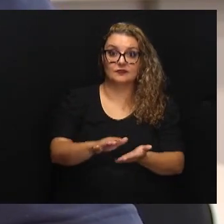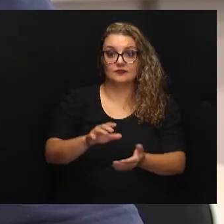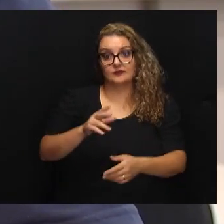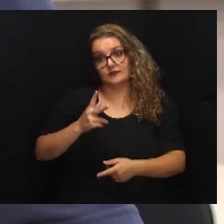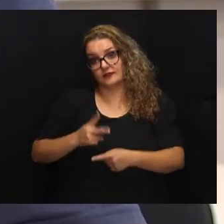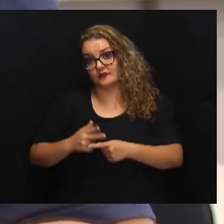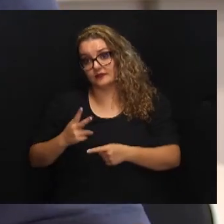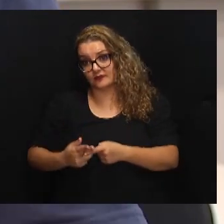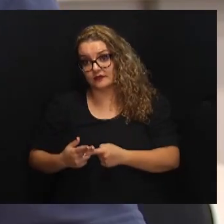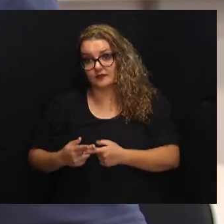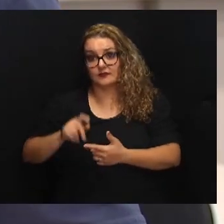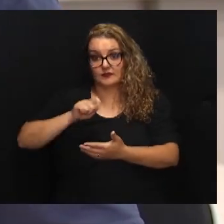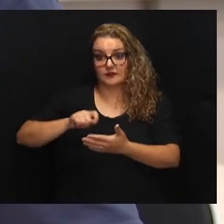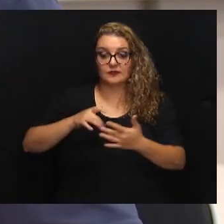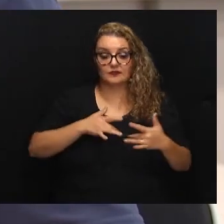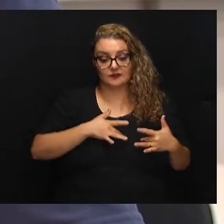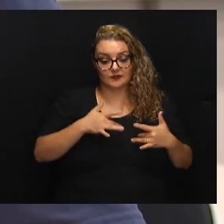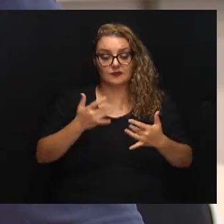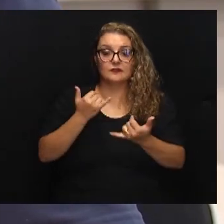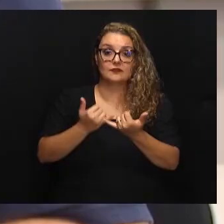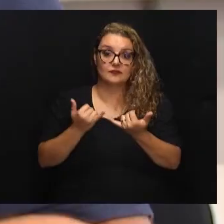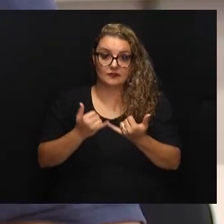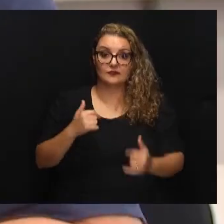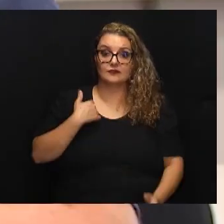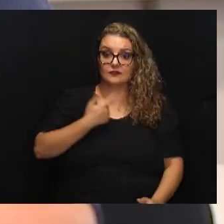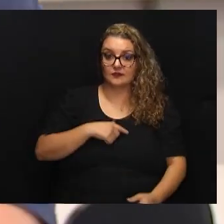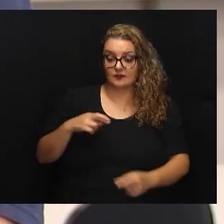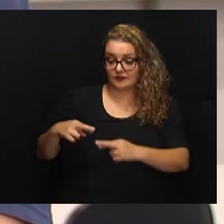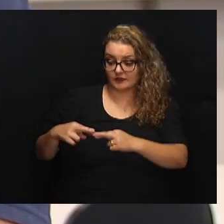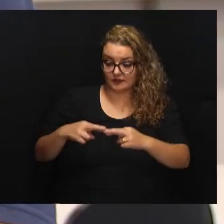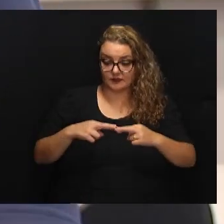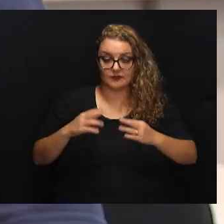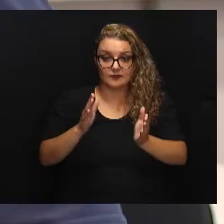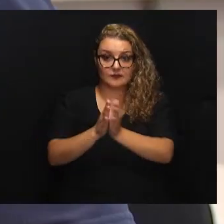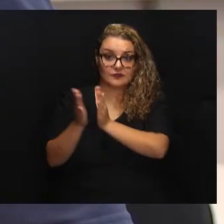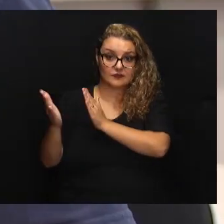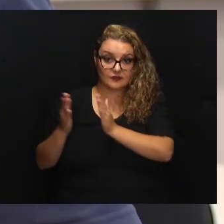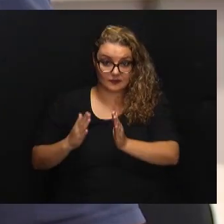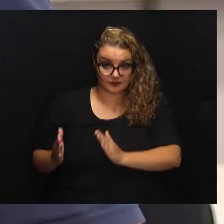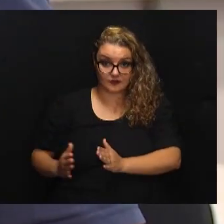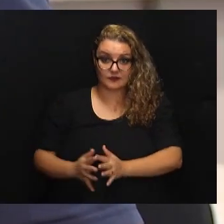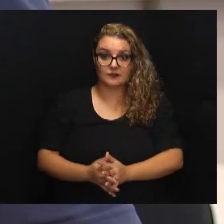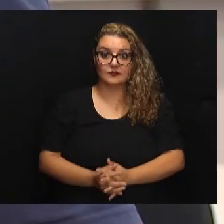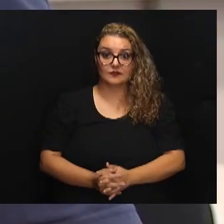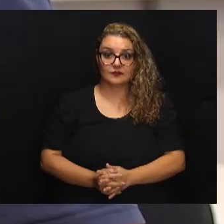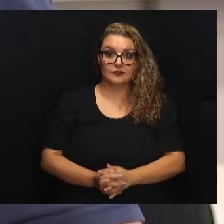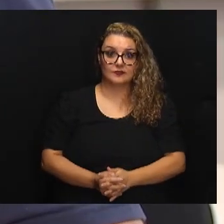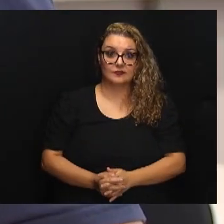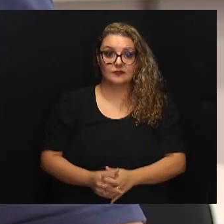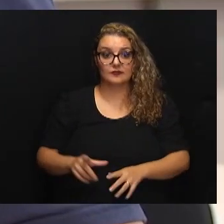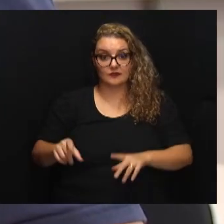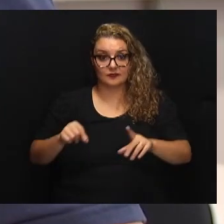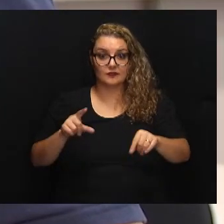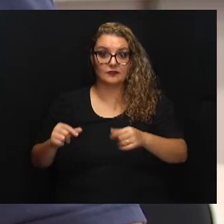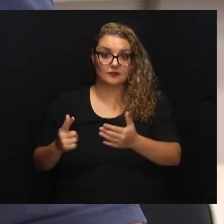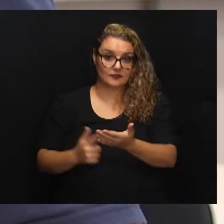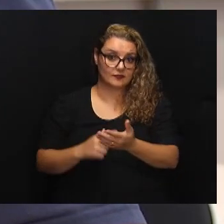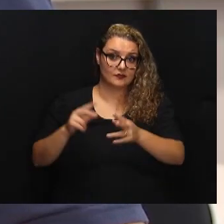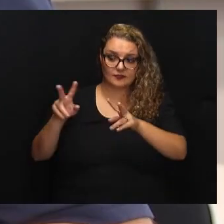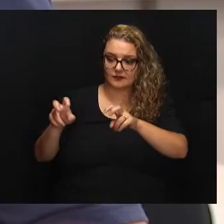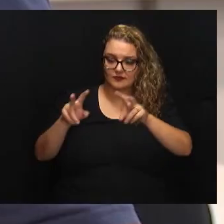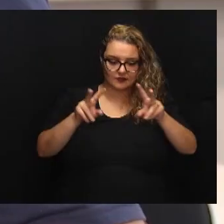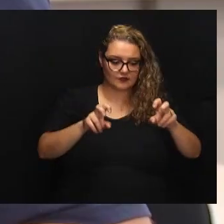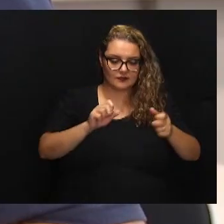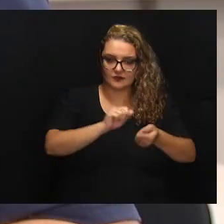que, quando são impressos, as editoras e os autores doam uma parte para a nossa rede de bibliotecas. Então a